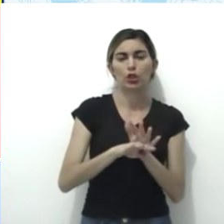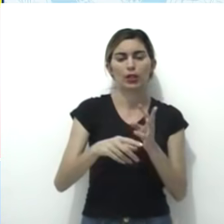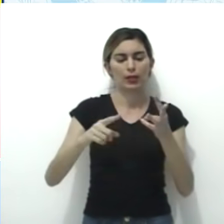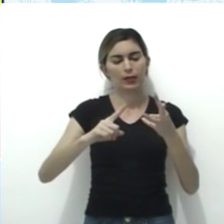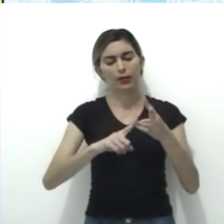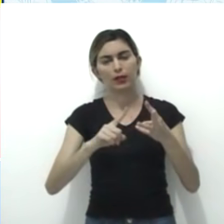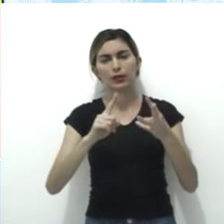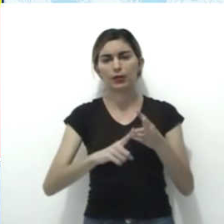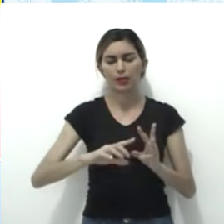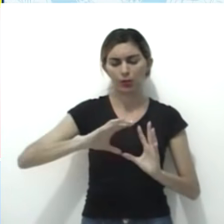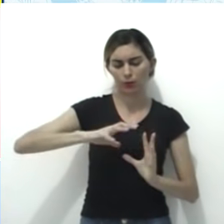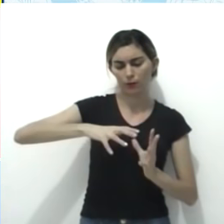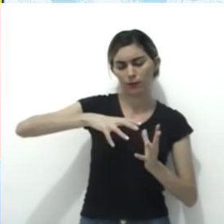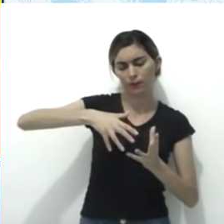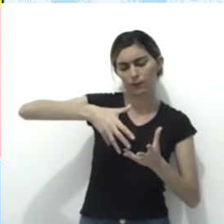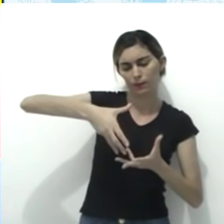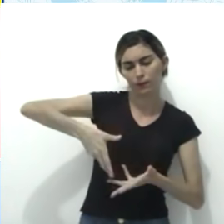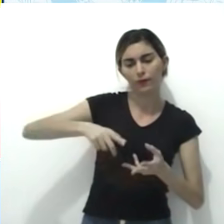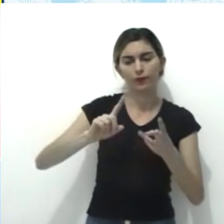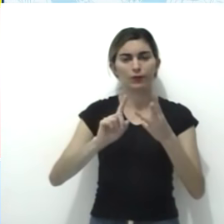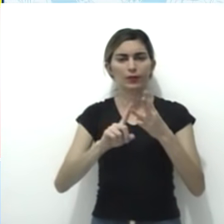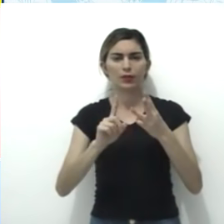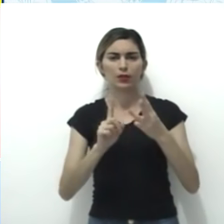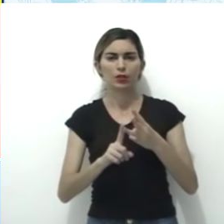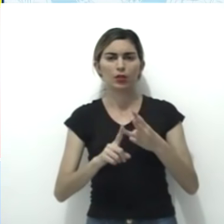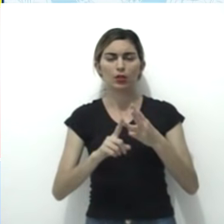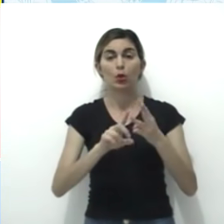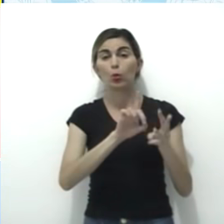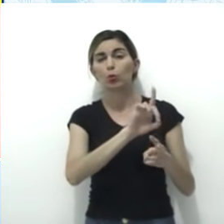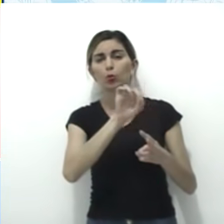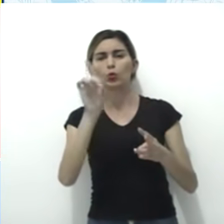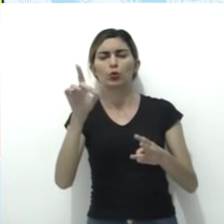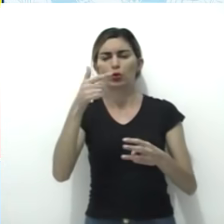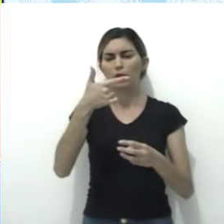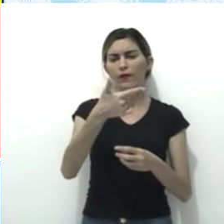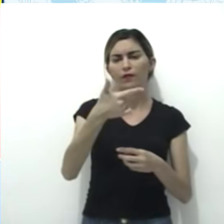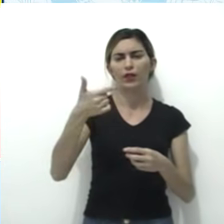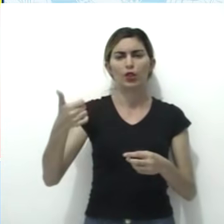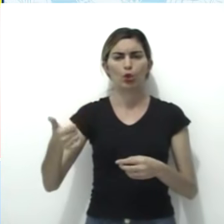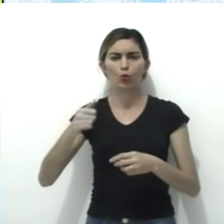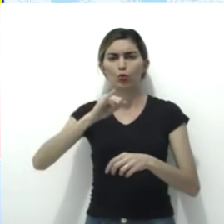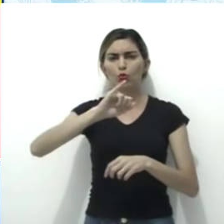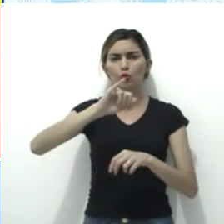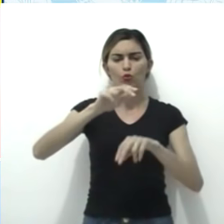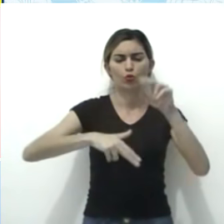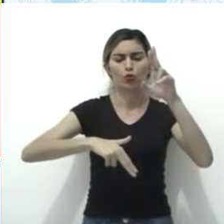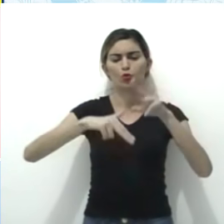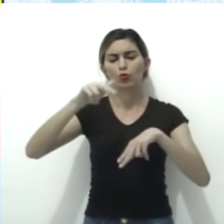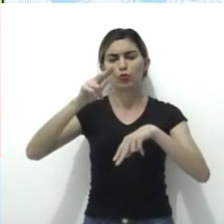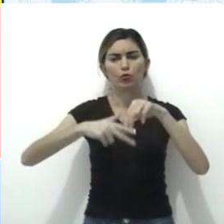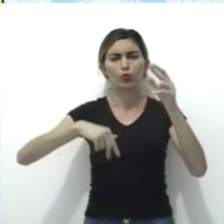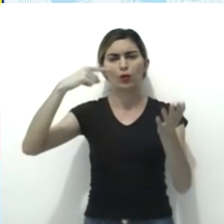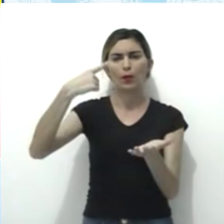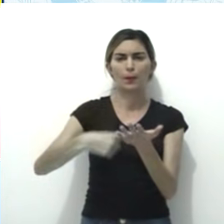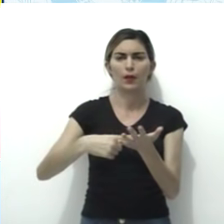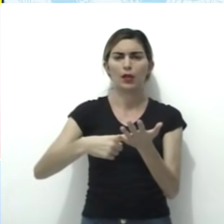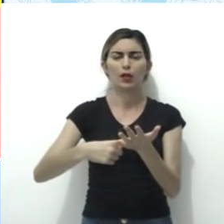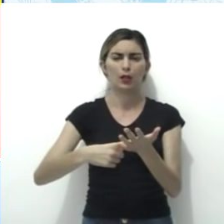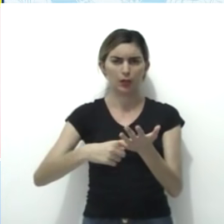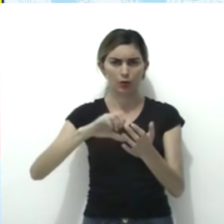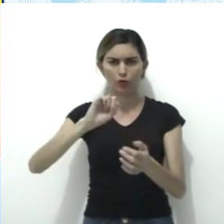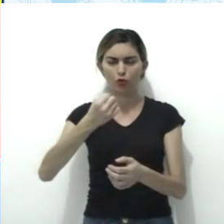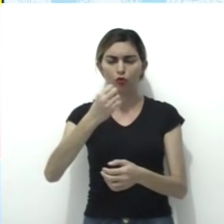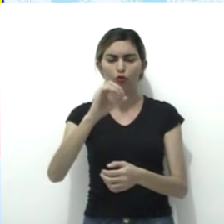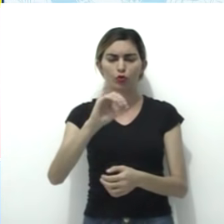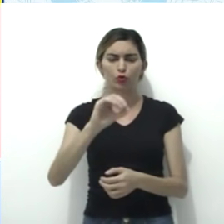até chegar na terceira posição que vai ser justamente na data do dia vinte e um de junho que